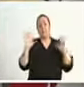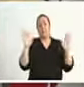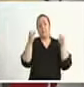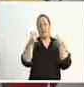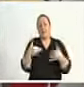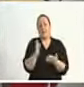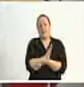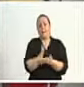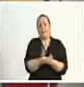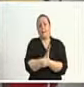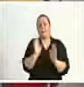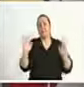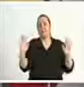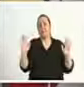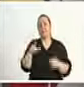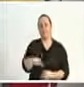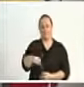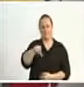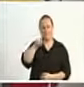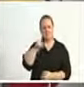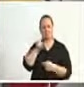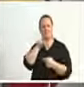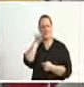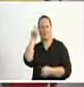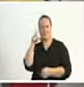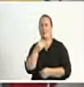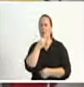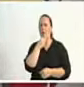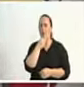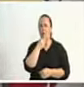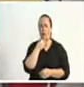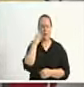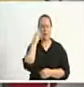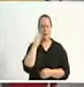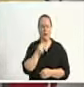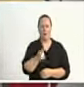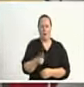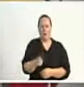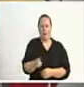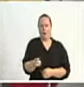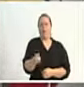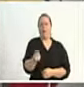como é inexplicável a eleição daquele multibilionário para comandar o país